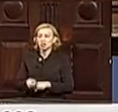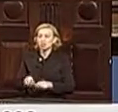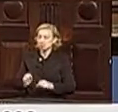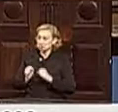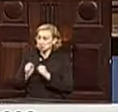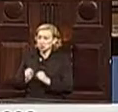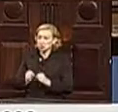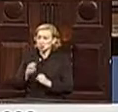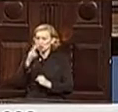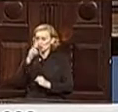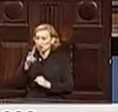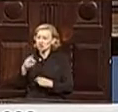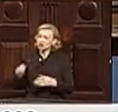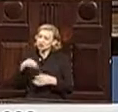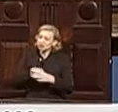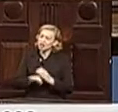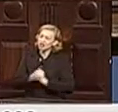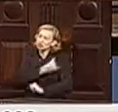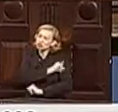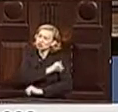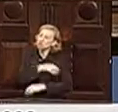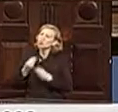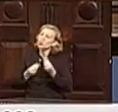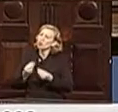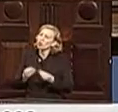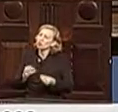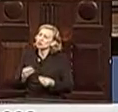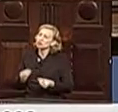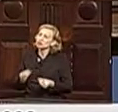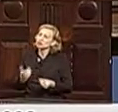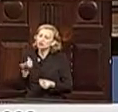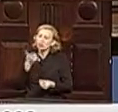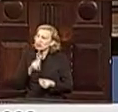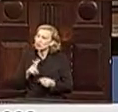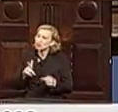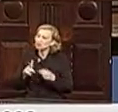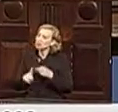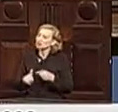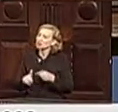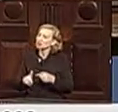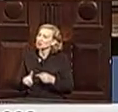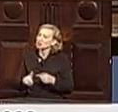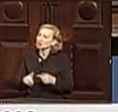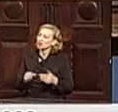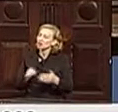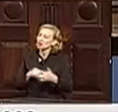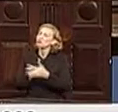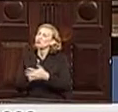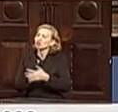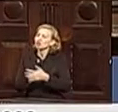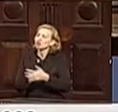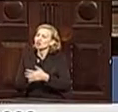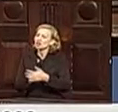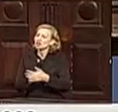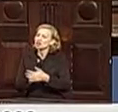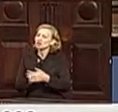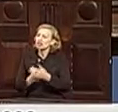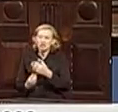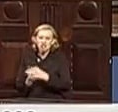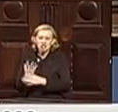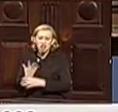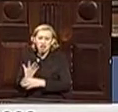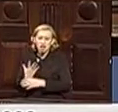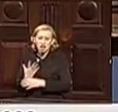com poucas portas de entrada, não é capaz de bloquear, de criar um mecanismo